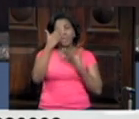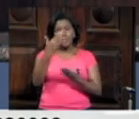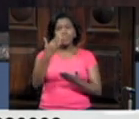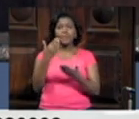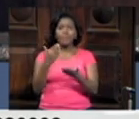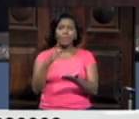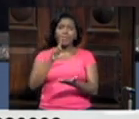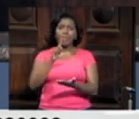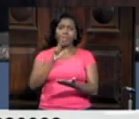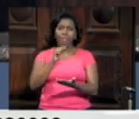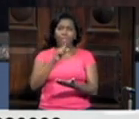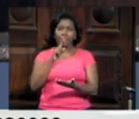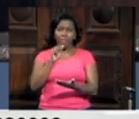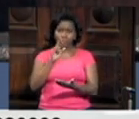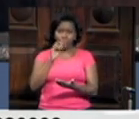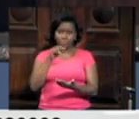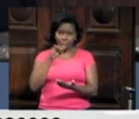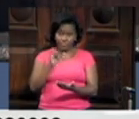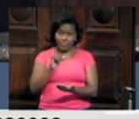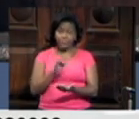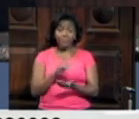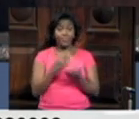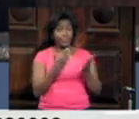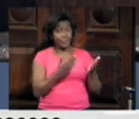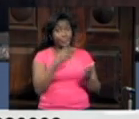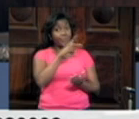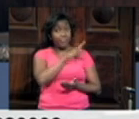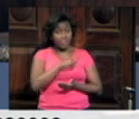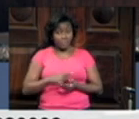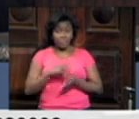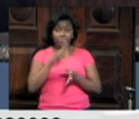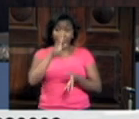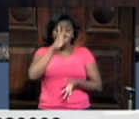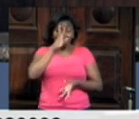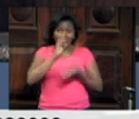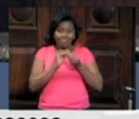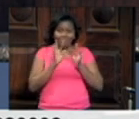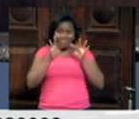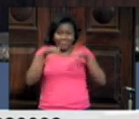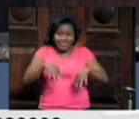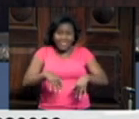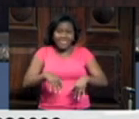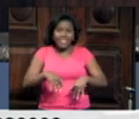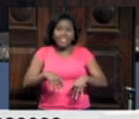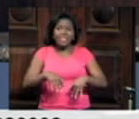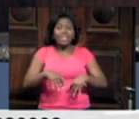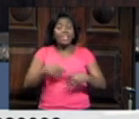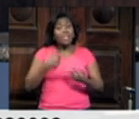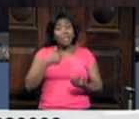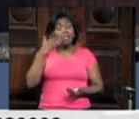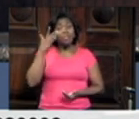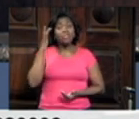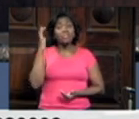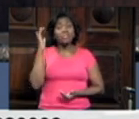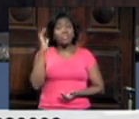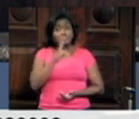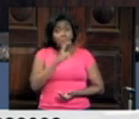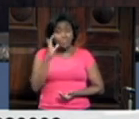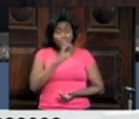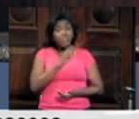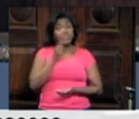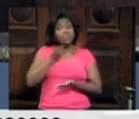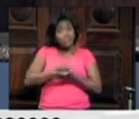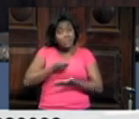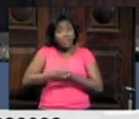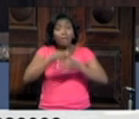André Lazzaroni. Senhor presidente, concluindo, eu achei que, rapidamente, devia noticiar